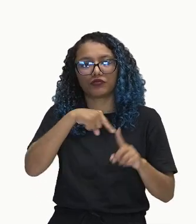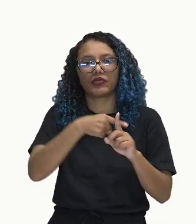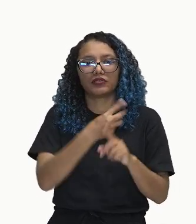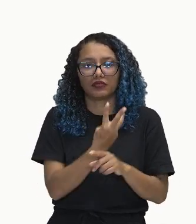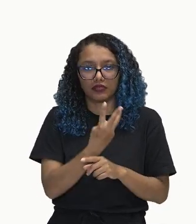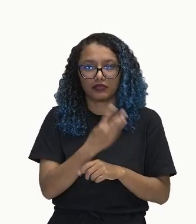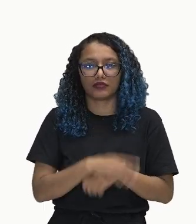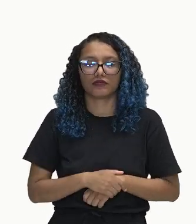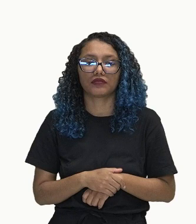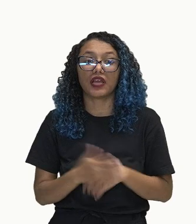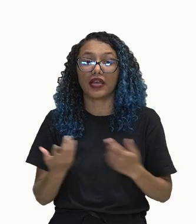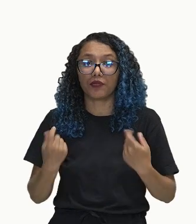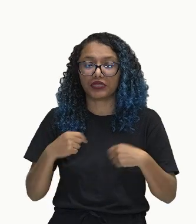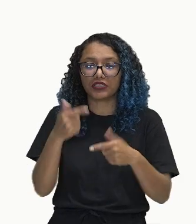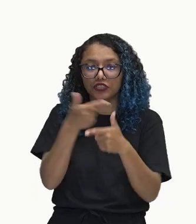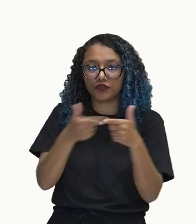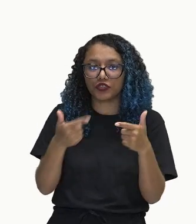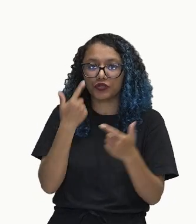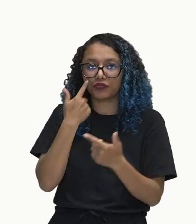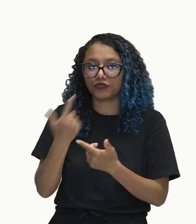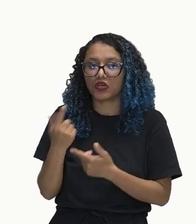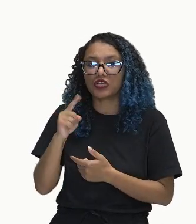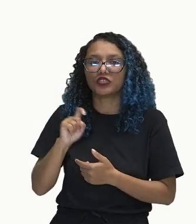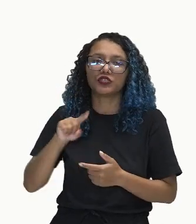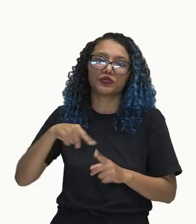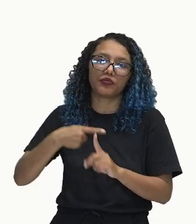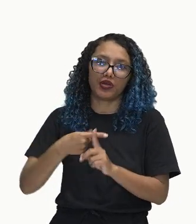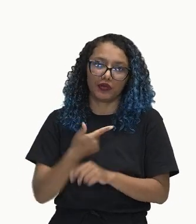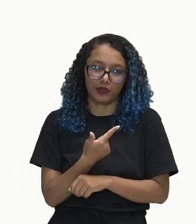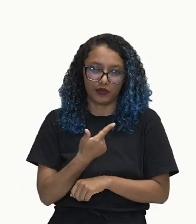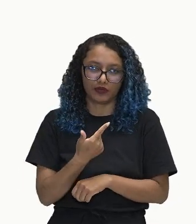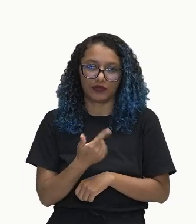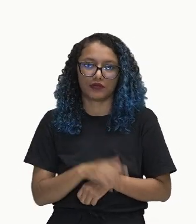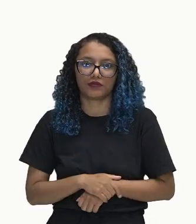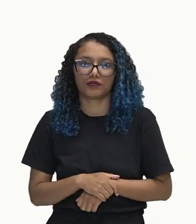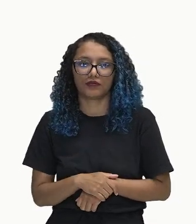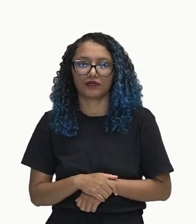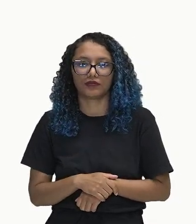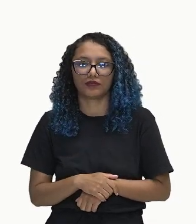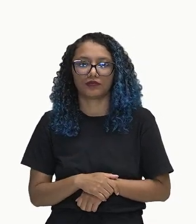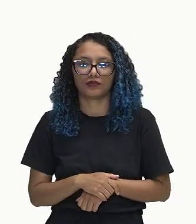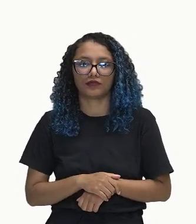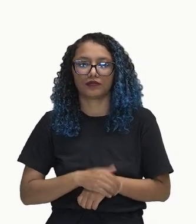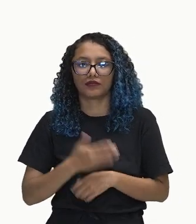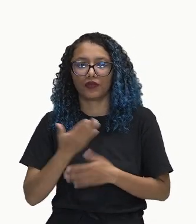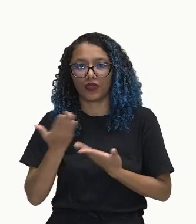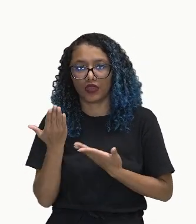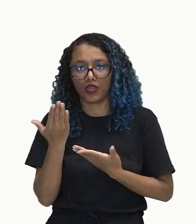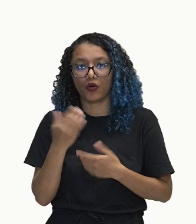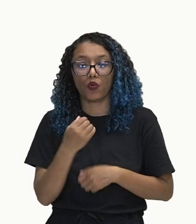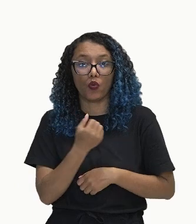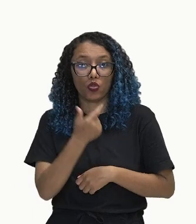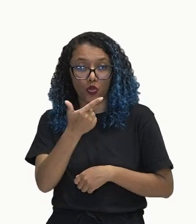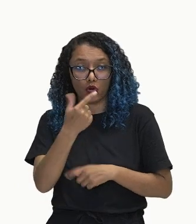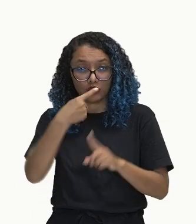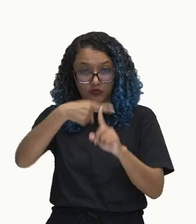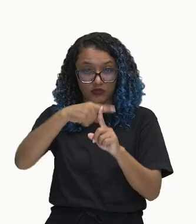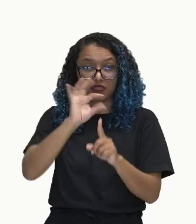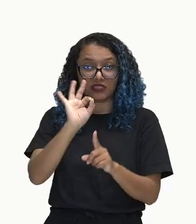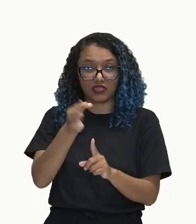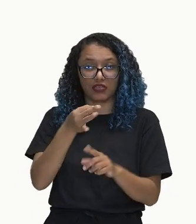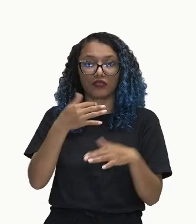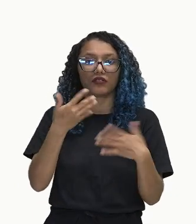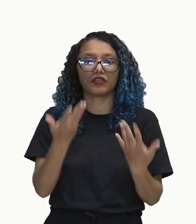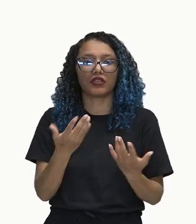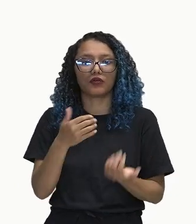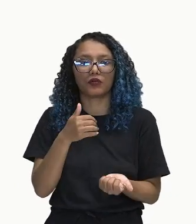Como eu vou dividir por x mais 2, pessoal, ou seja, esse 2 ele é positivo, então eu vou